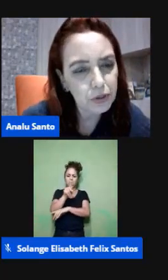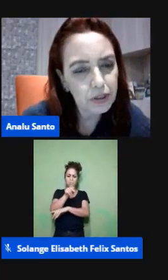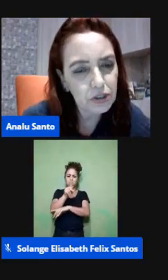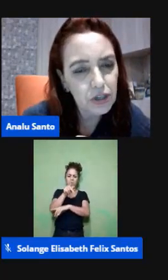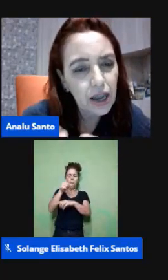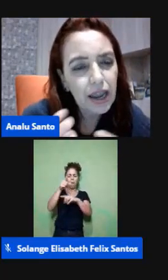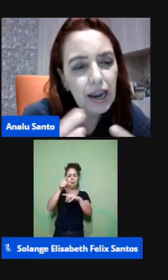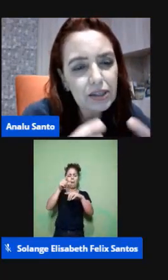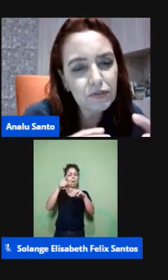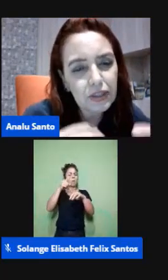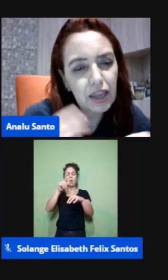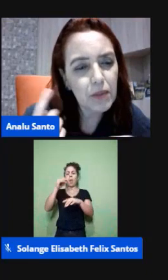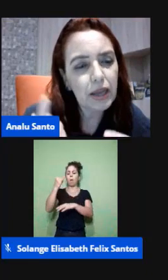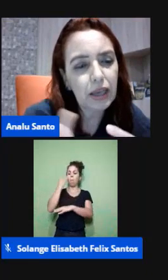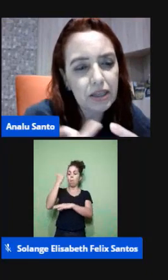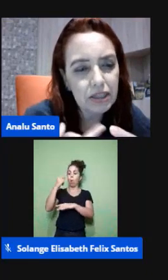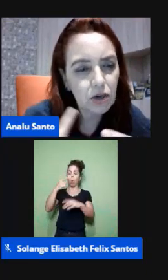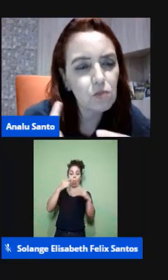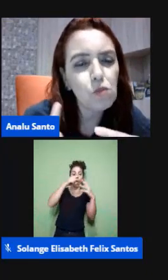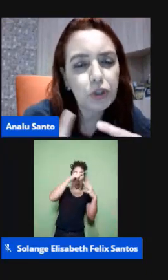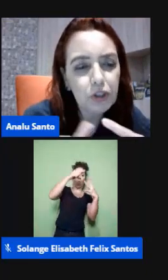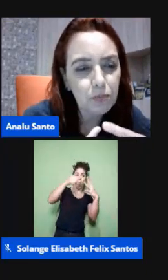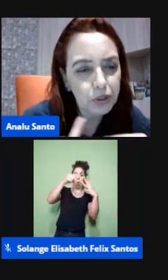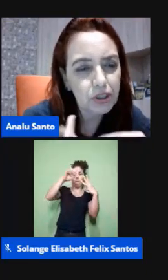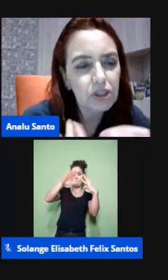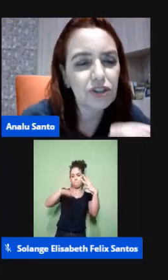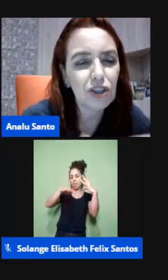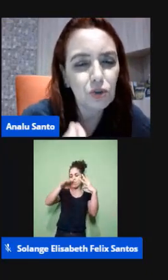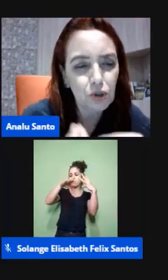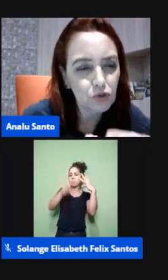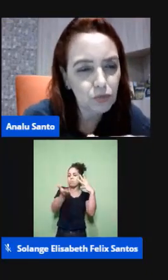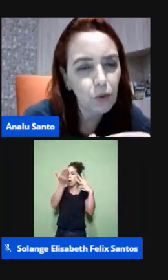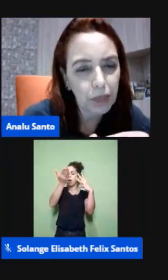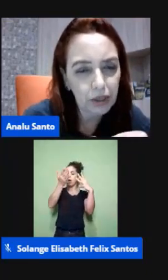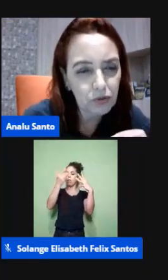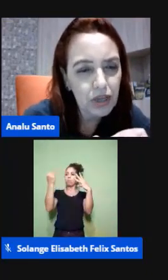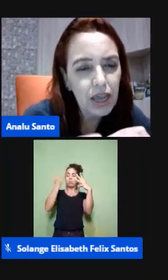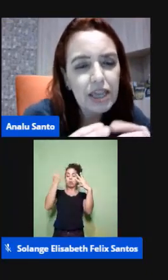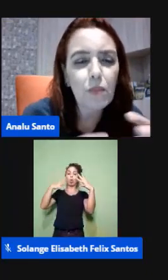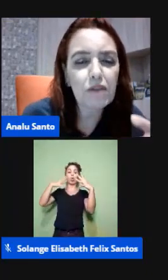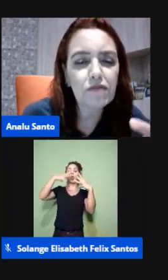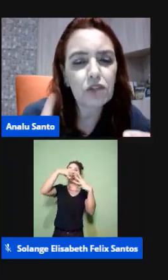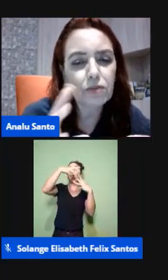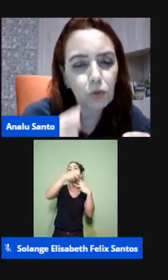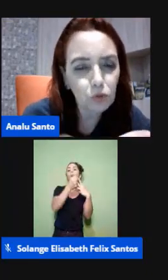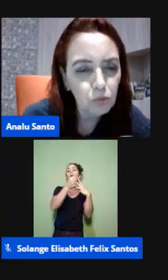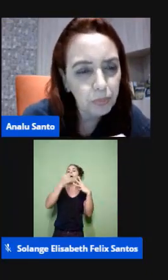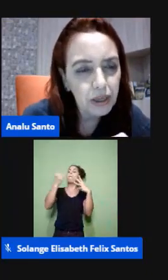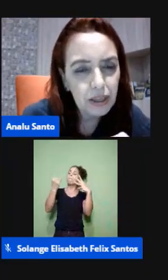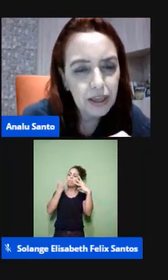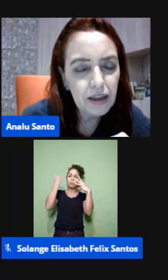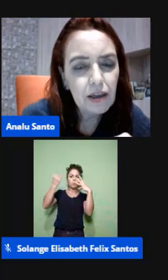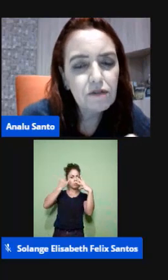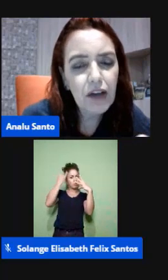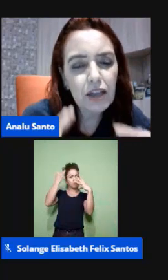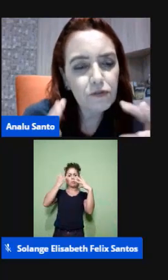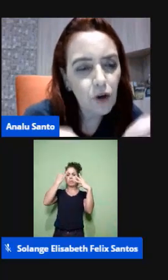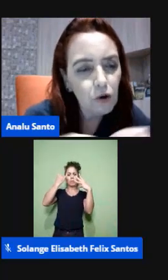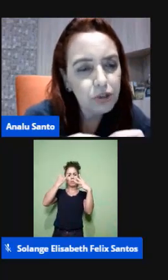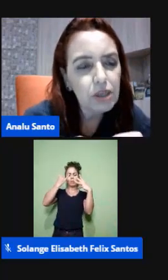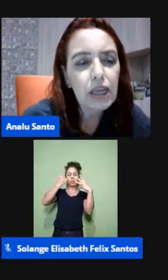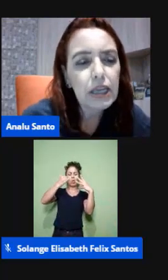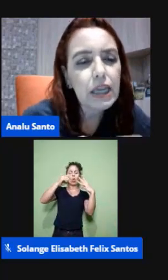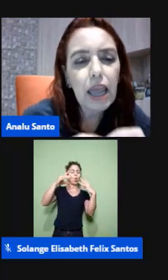mais importantes. Eles têm uma relação muito importante em todos os momentos e é uma via de mão dupla, né? Vai